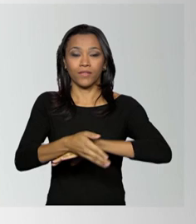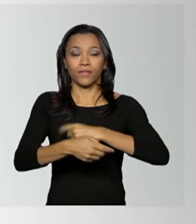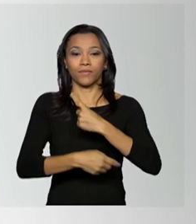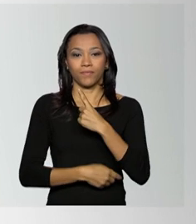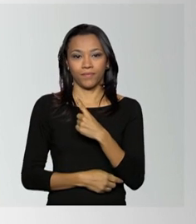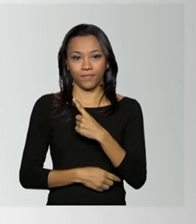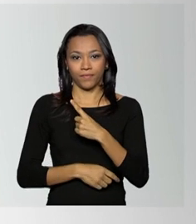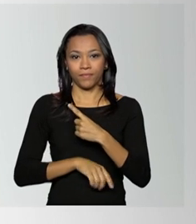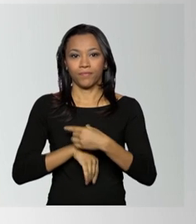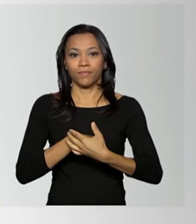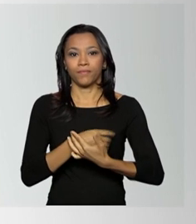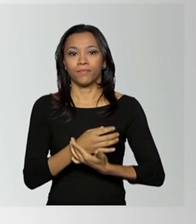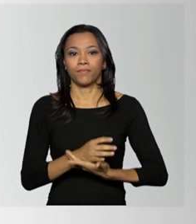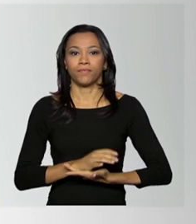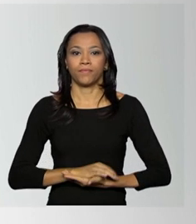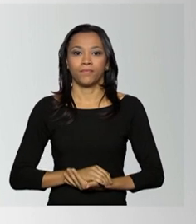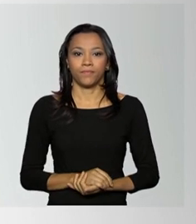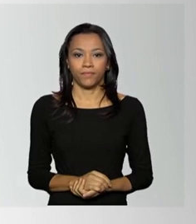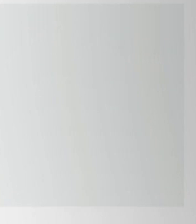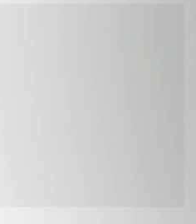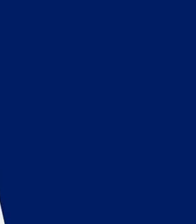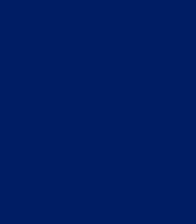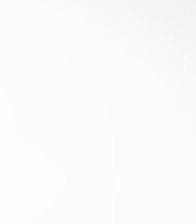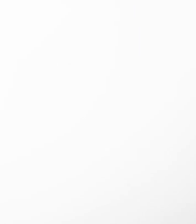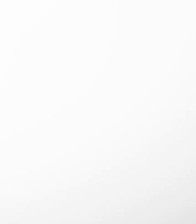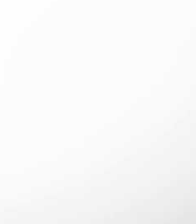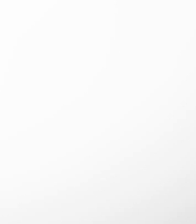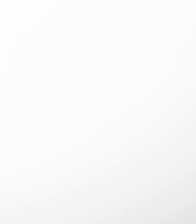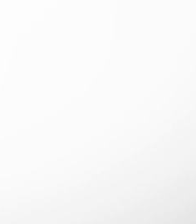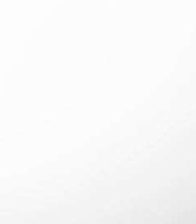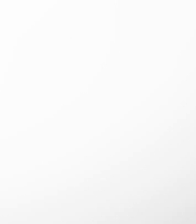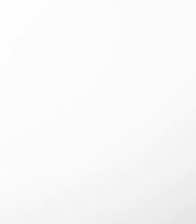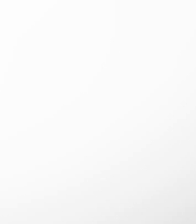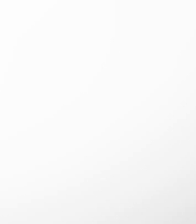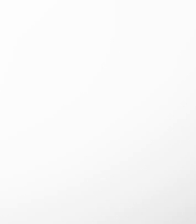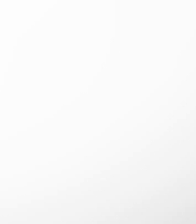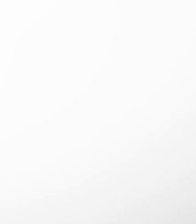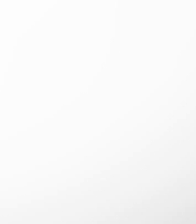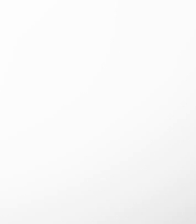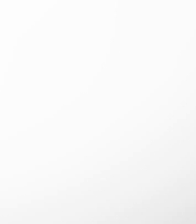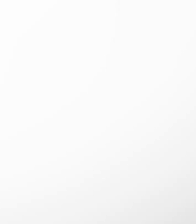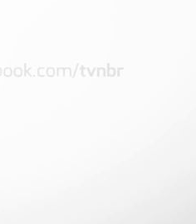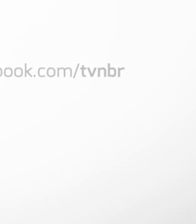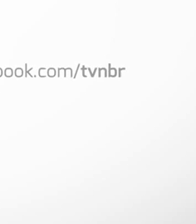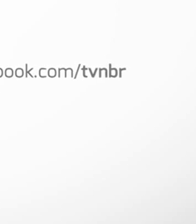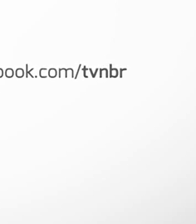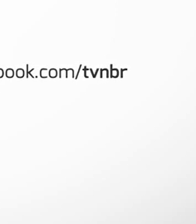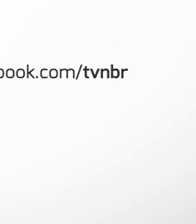www.esporte.gov.br.